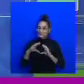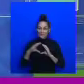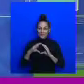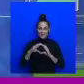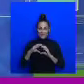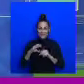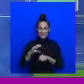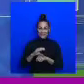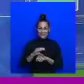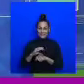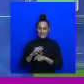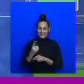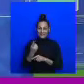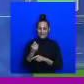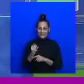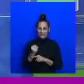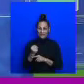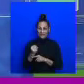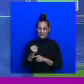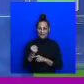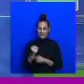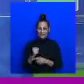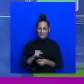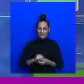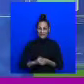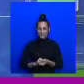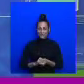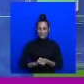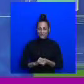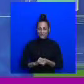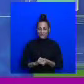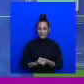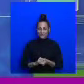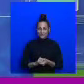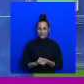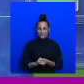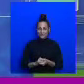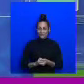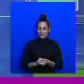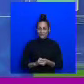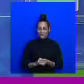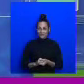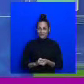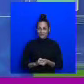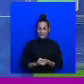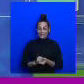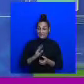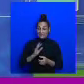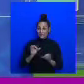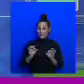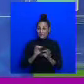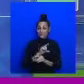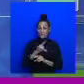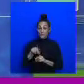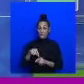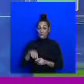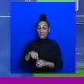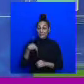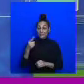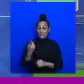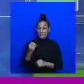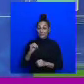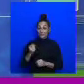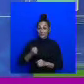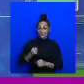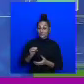Bola cinza, número 18. Cinza, 18. Já foram sorteados 10